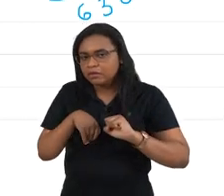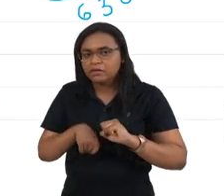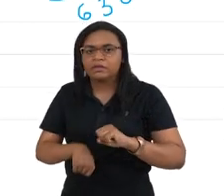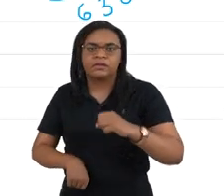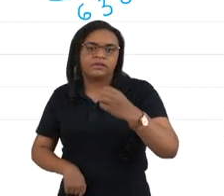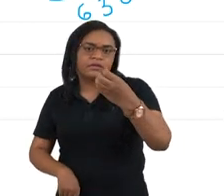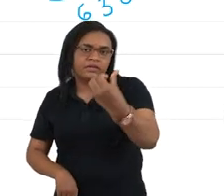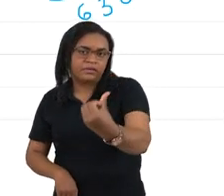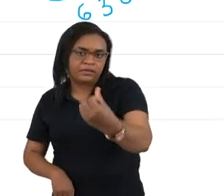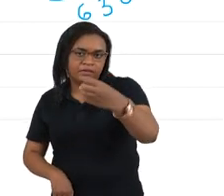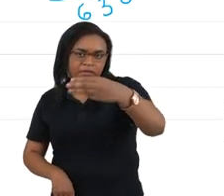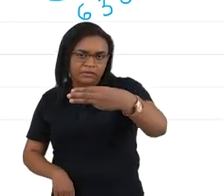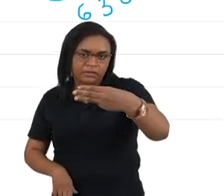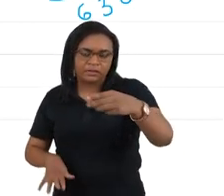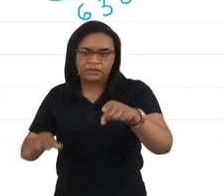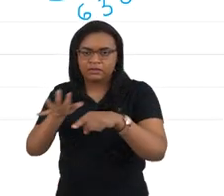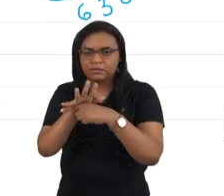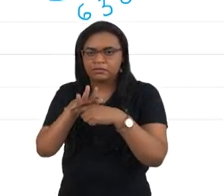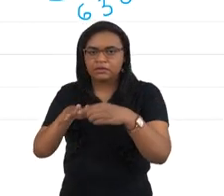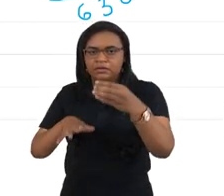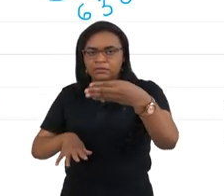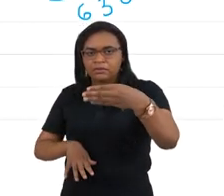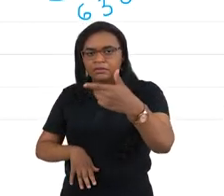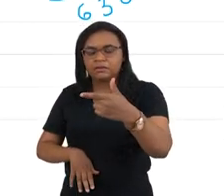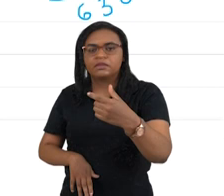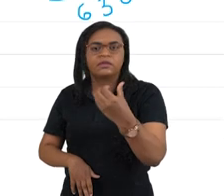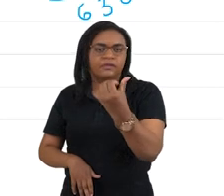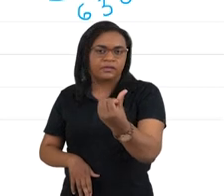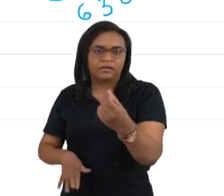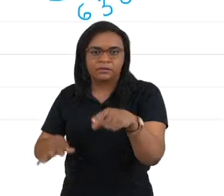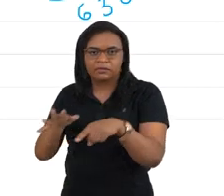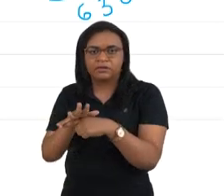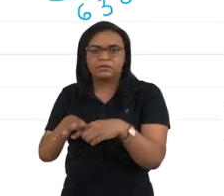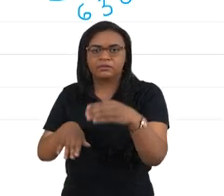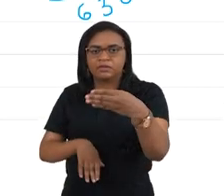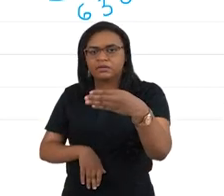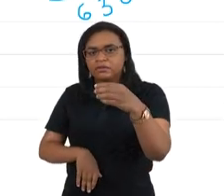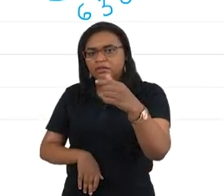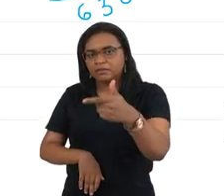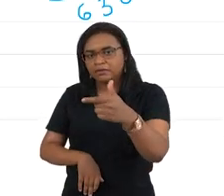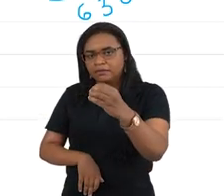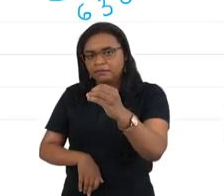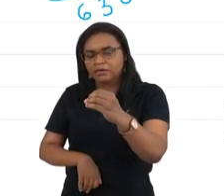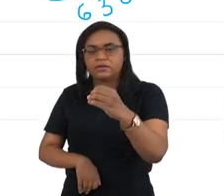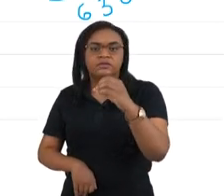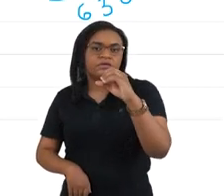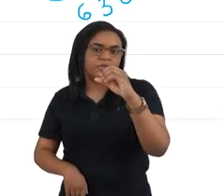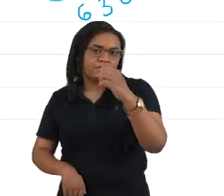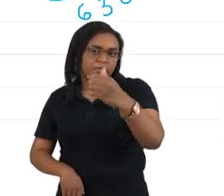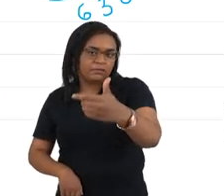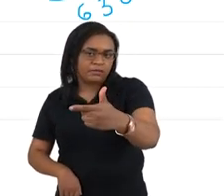menos 42. 3 menos 2 dá 1, 6 menos 4 dá 20. Então, aumentaram 21 centímetros, tá,